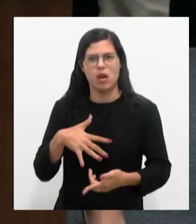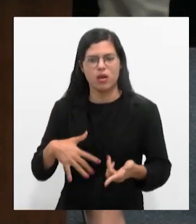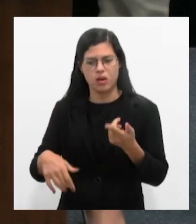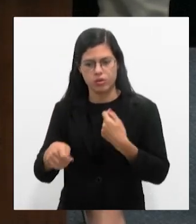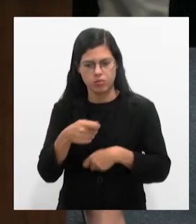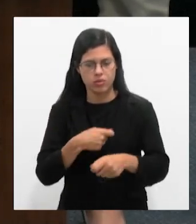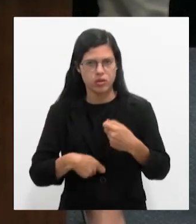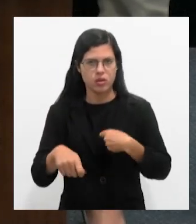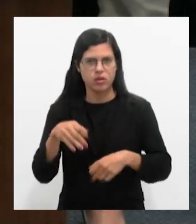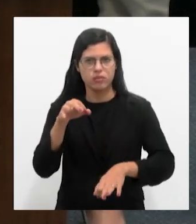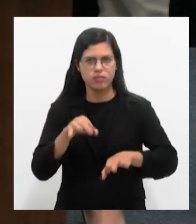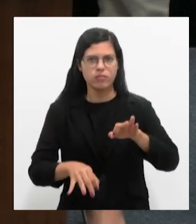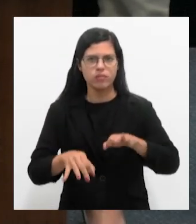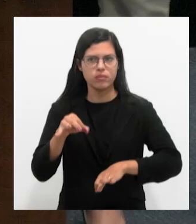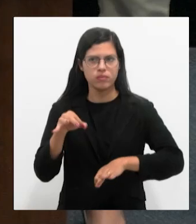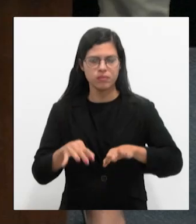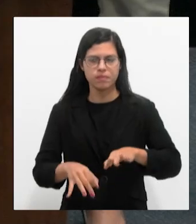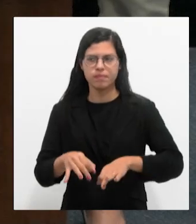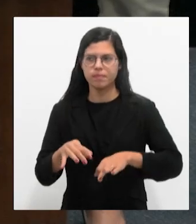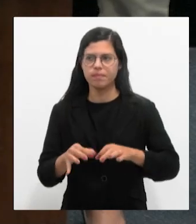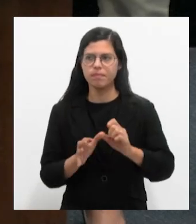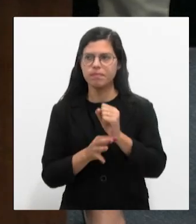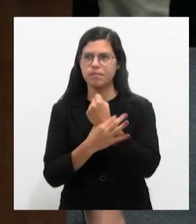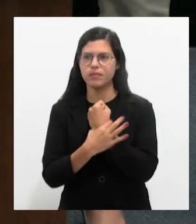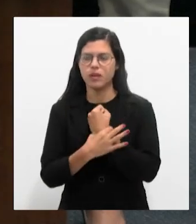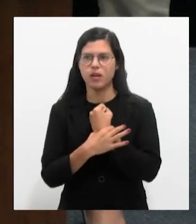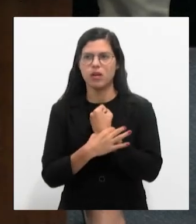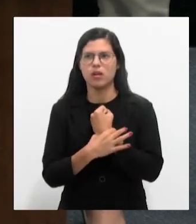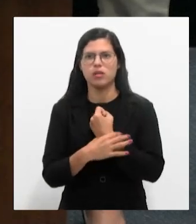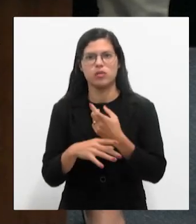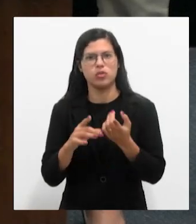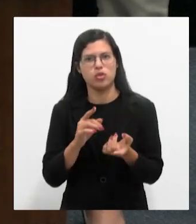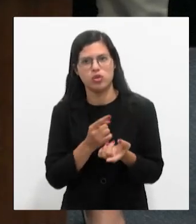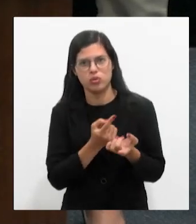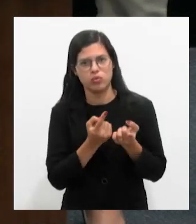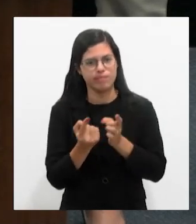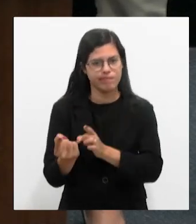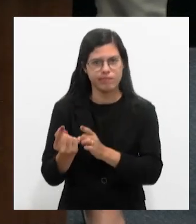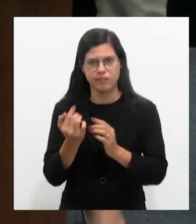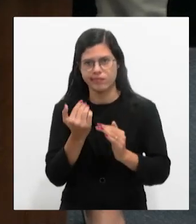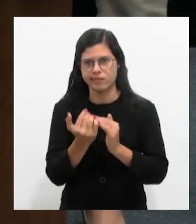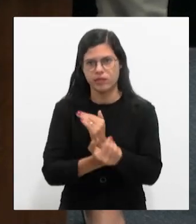administrativas, judiciais, que garantem um contraditório e a ampla